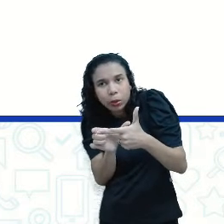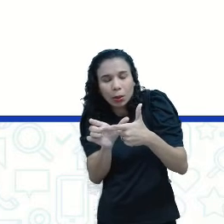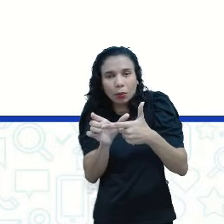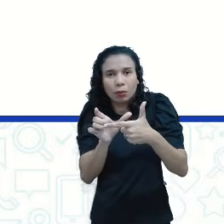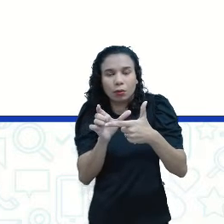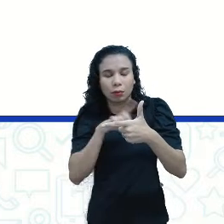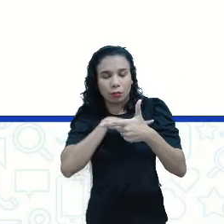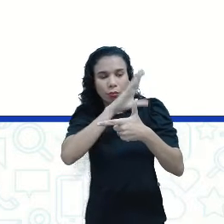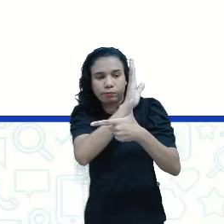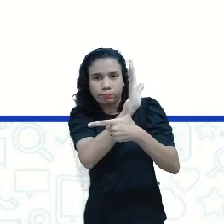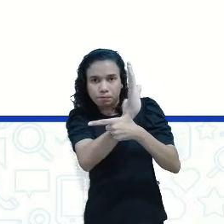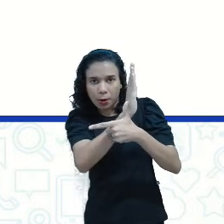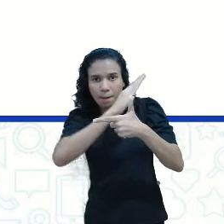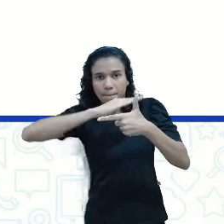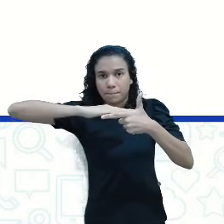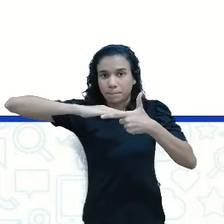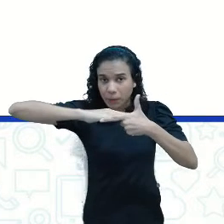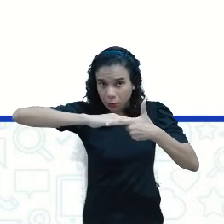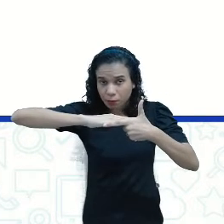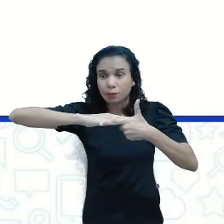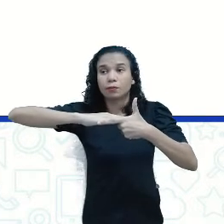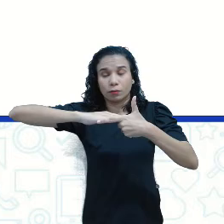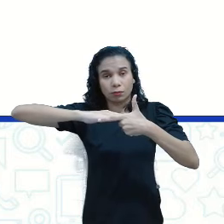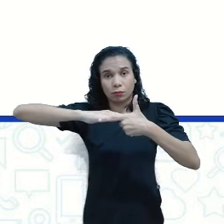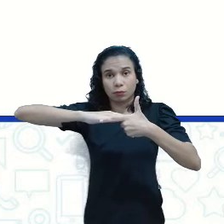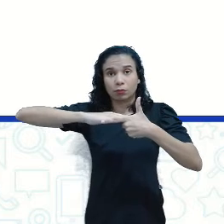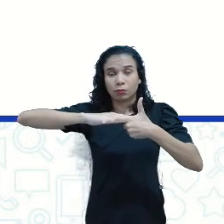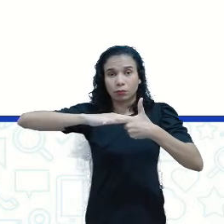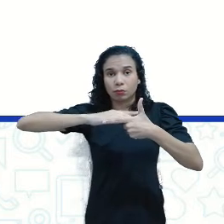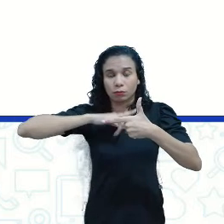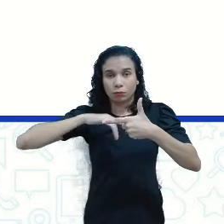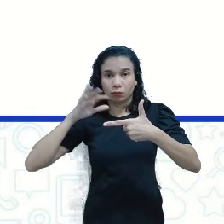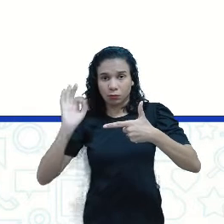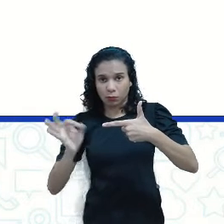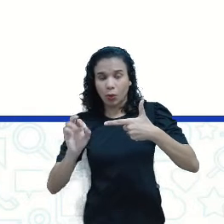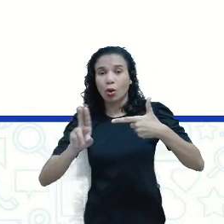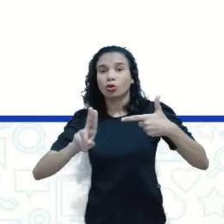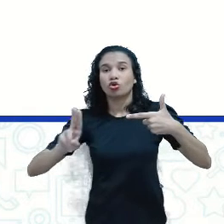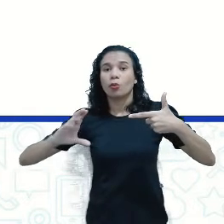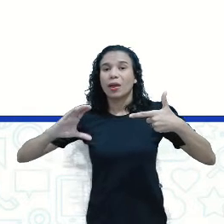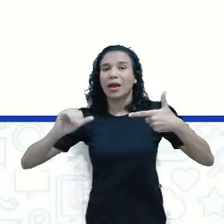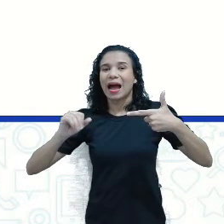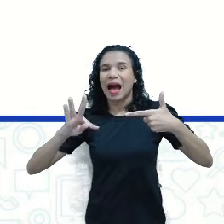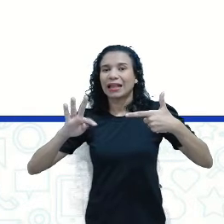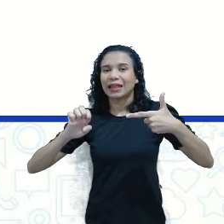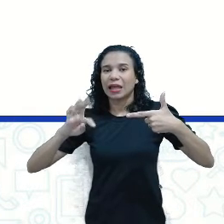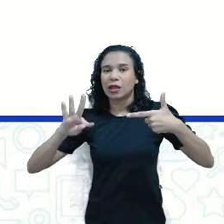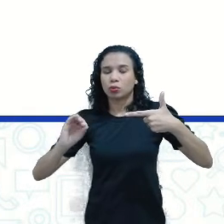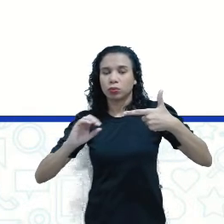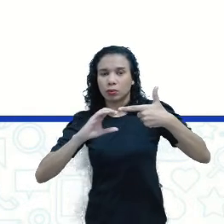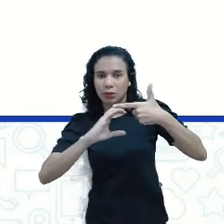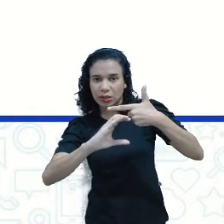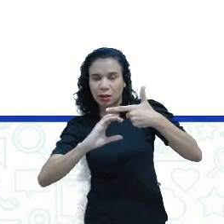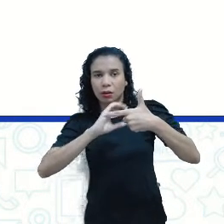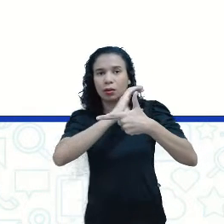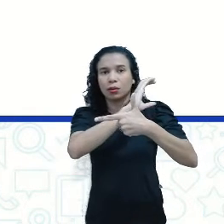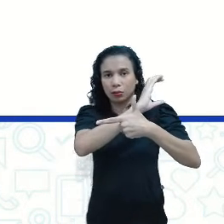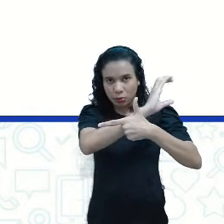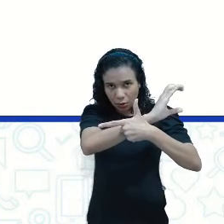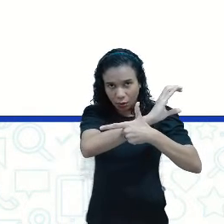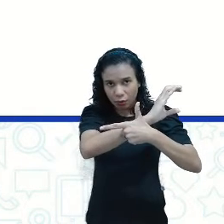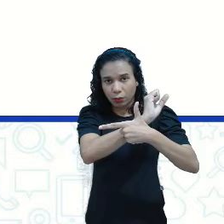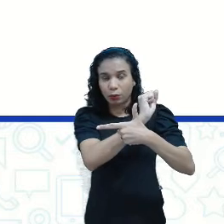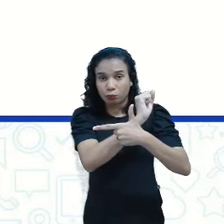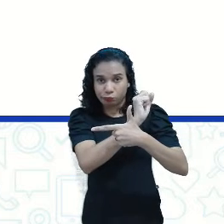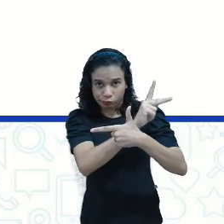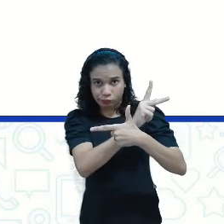o adjacente ou o que forma a altura, o que fica em pezinho. Aí a gente chama de altura, o cateto chamado altura, e o que